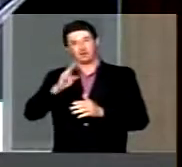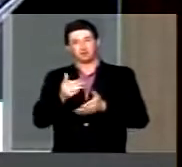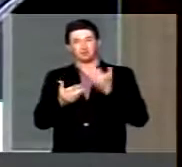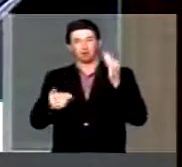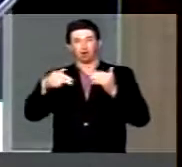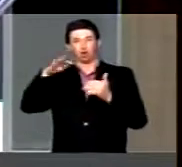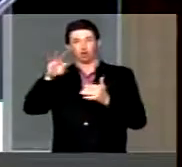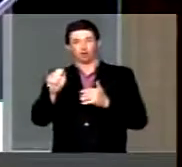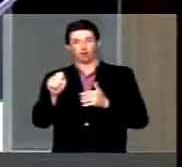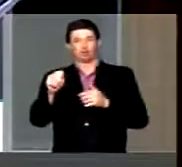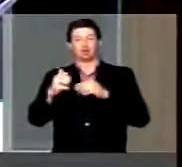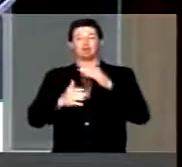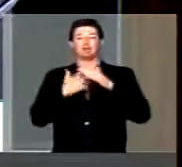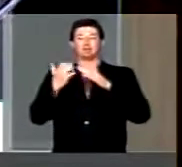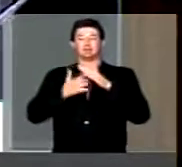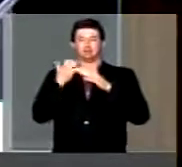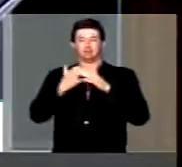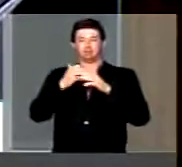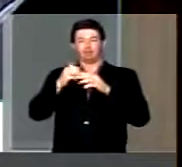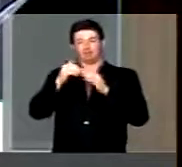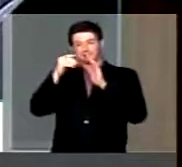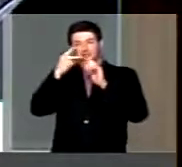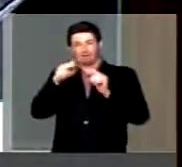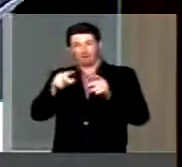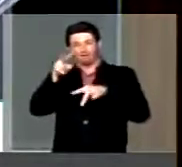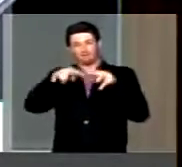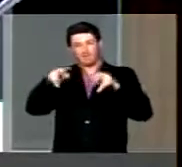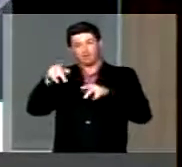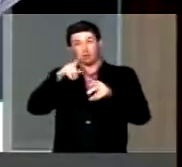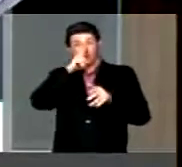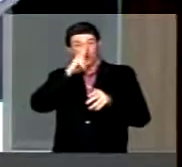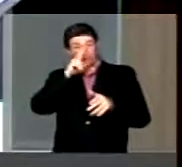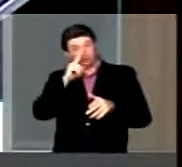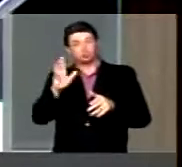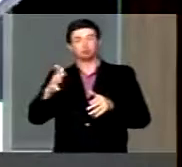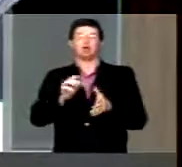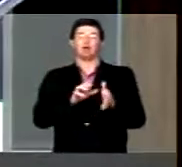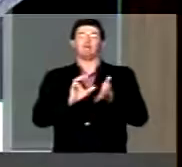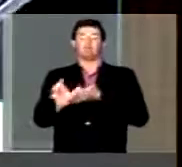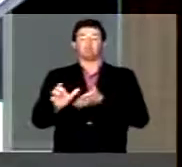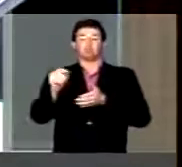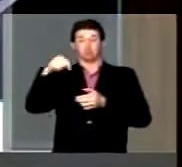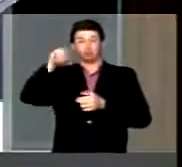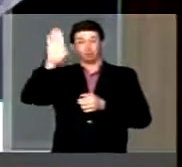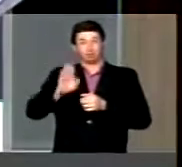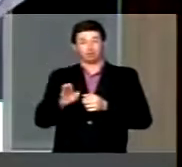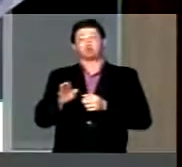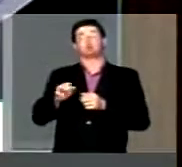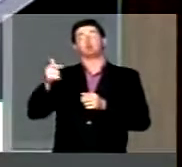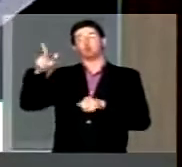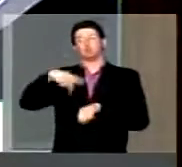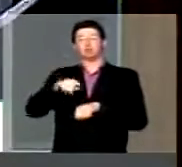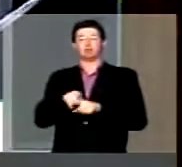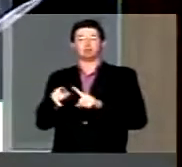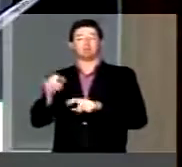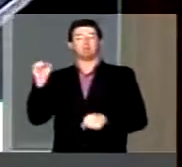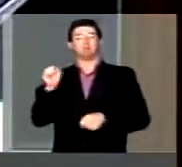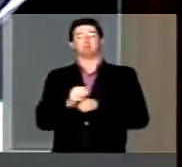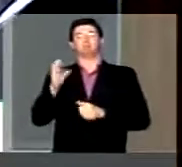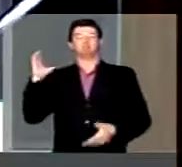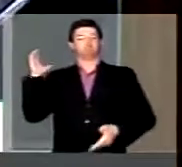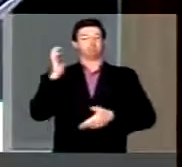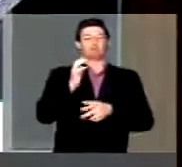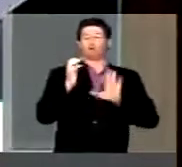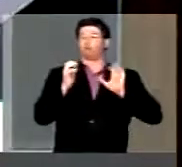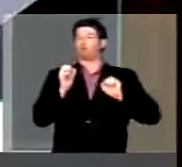Brasil pelas agências de classificação de risco, muitos grandes investidores nacionais e estrangeiros pararam de